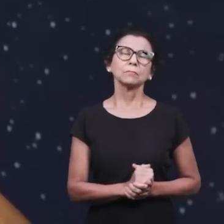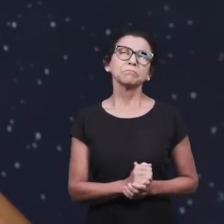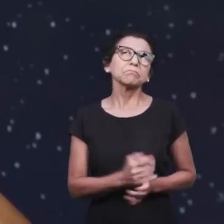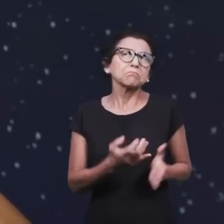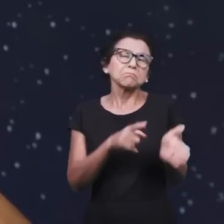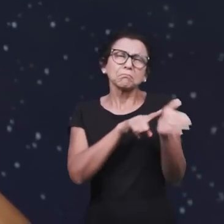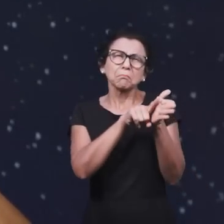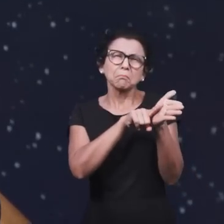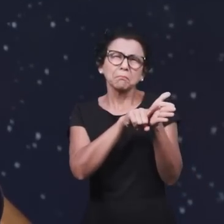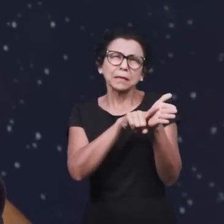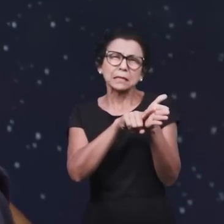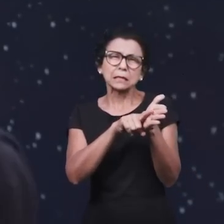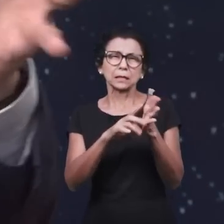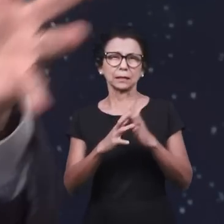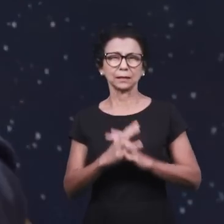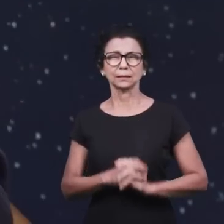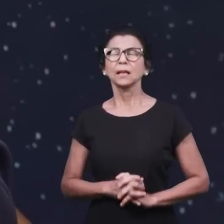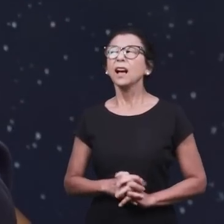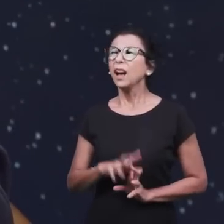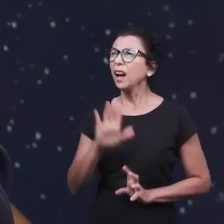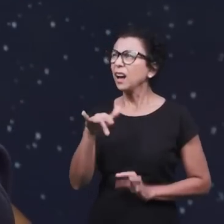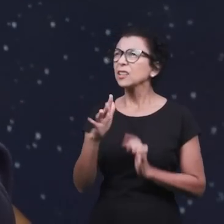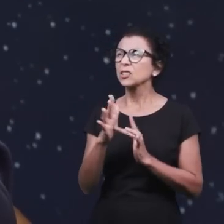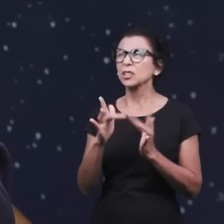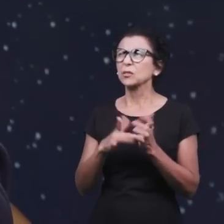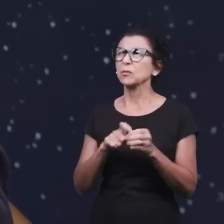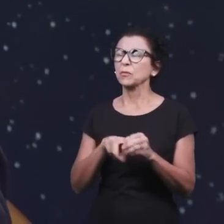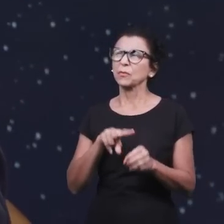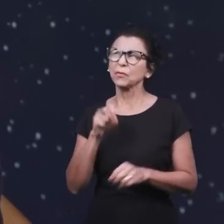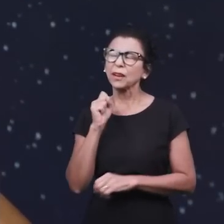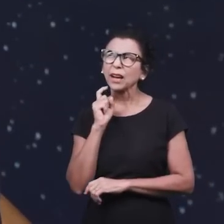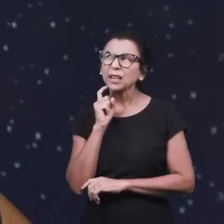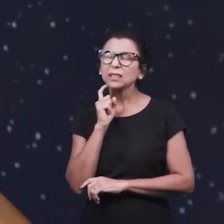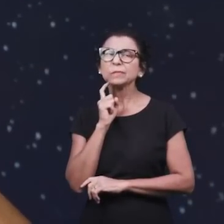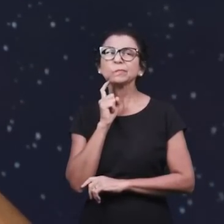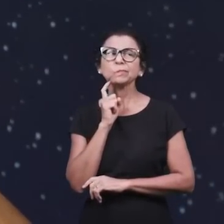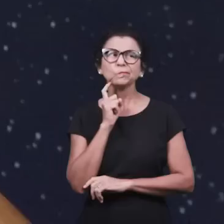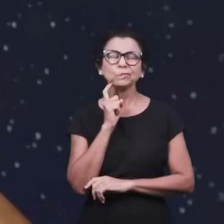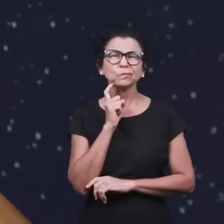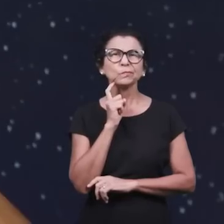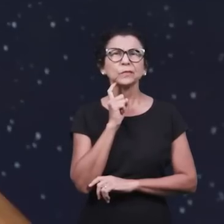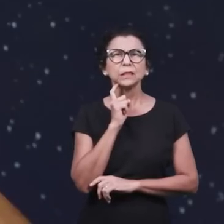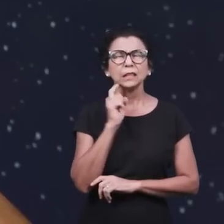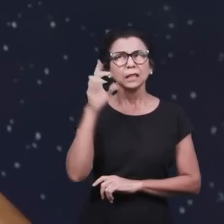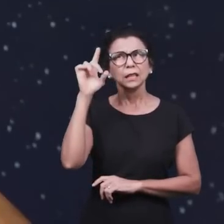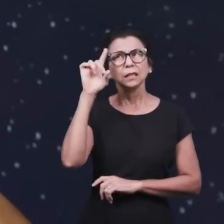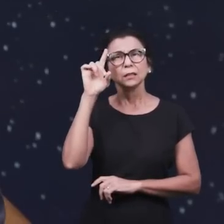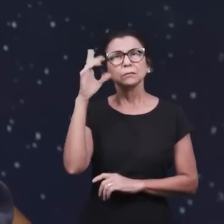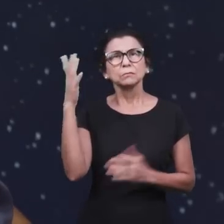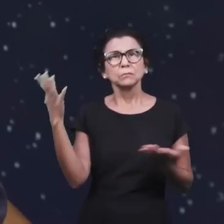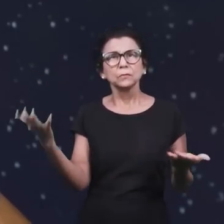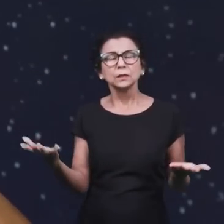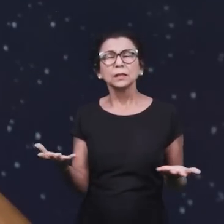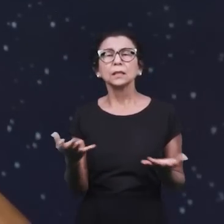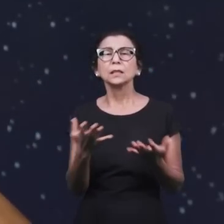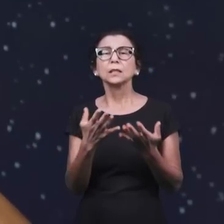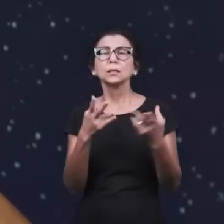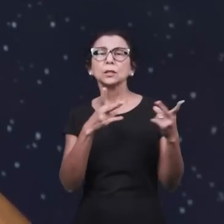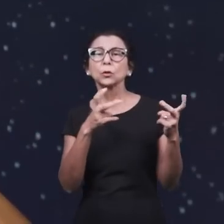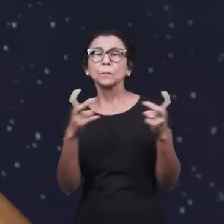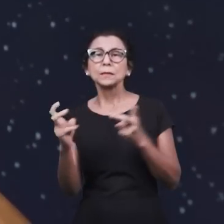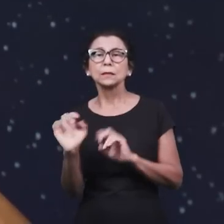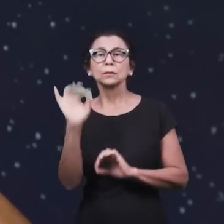uma pesquisa, Jesus disse que vai voltar. E vai voltar em que momento? Não, ele vai voltar no momento tal, o amor de